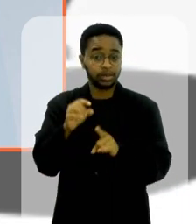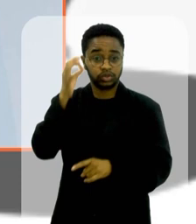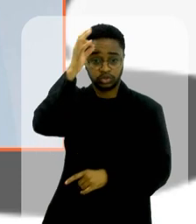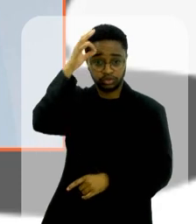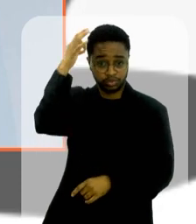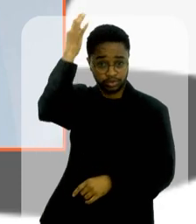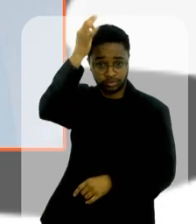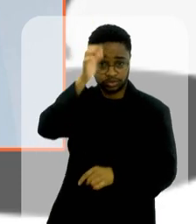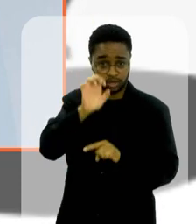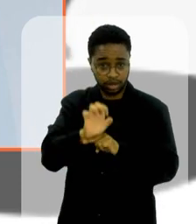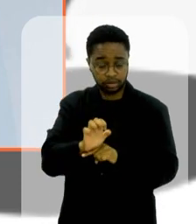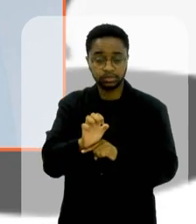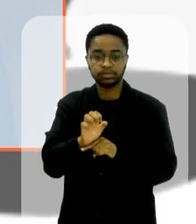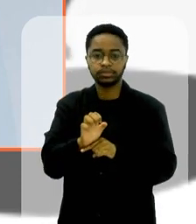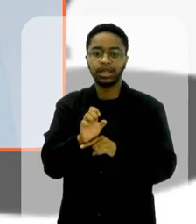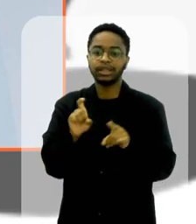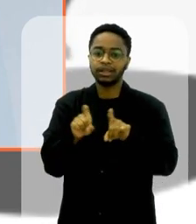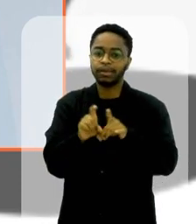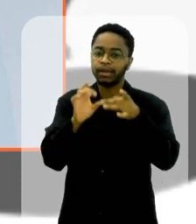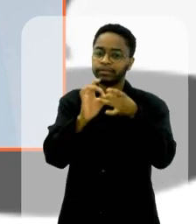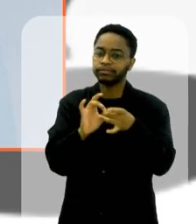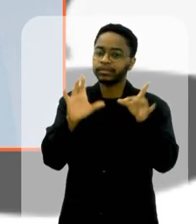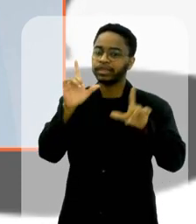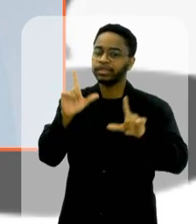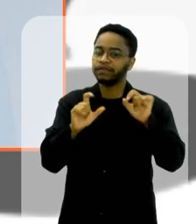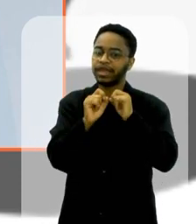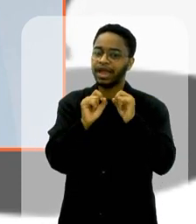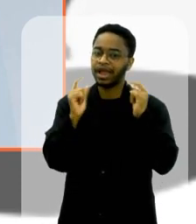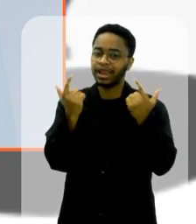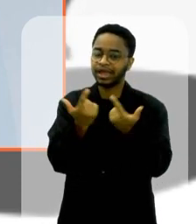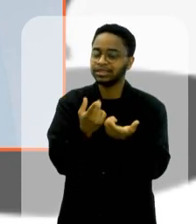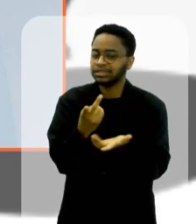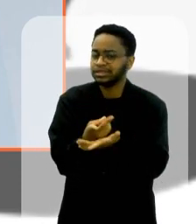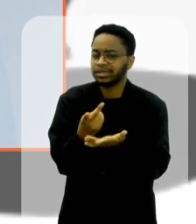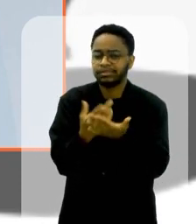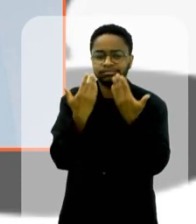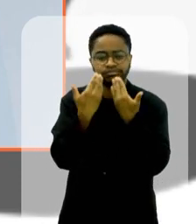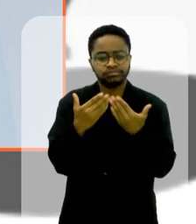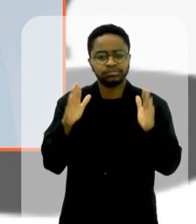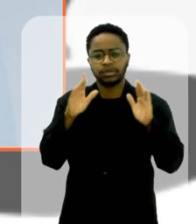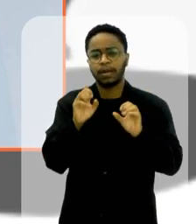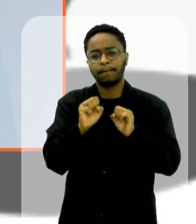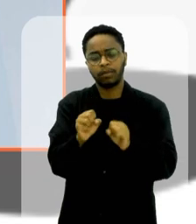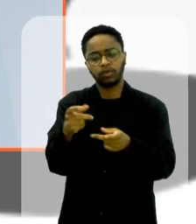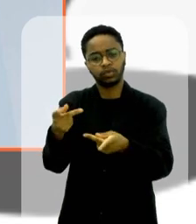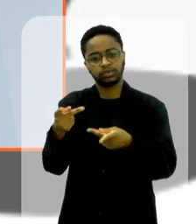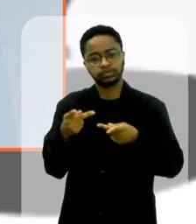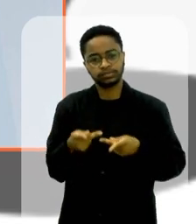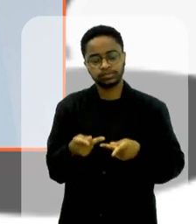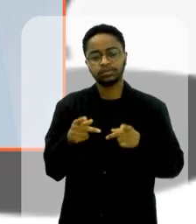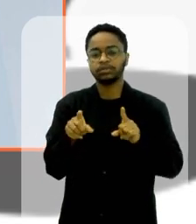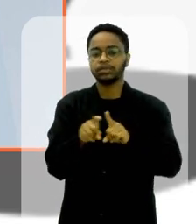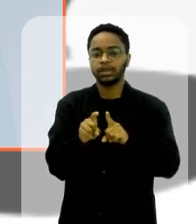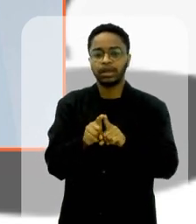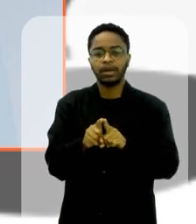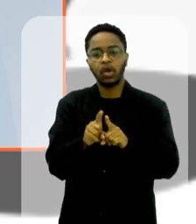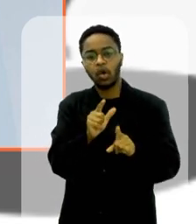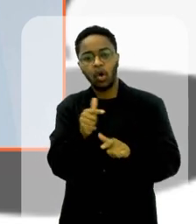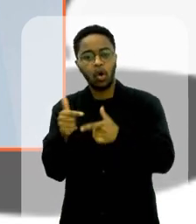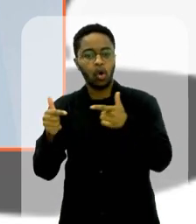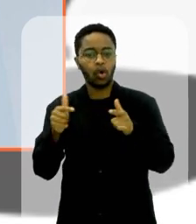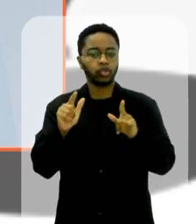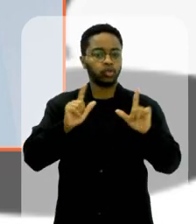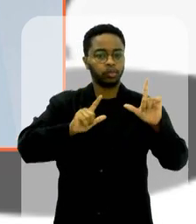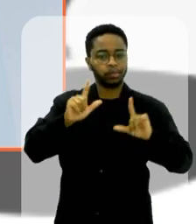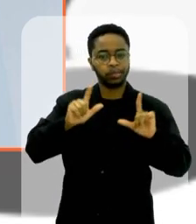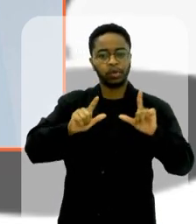do Espírito Santo, deixando as câmeras da TV Alerj sempre abertas para você figurar em próximos programas, nas